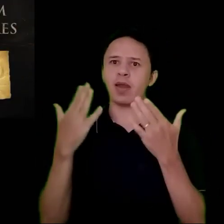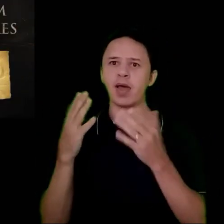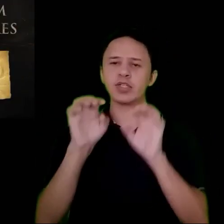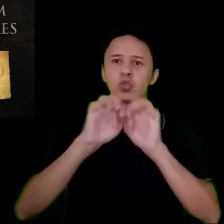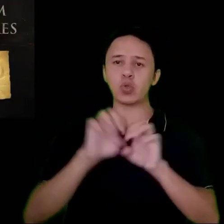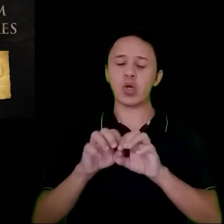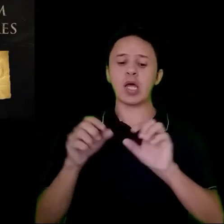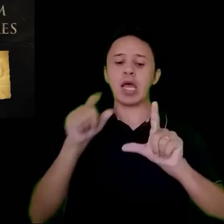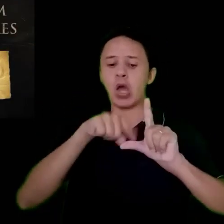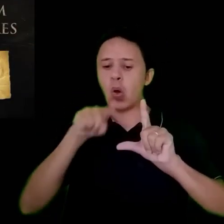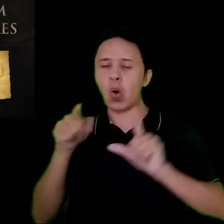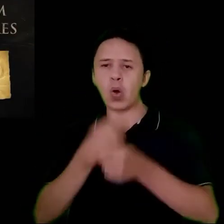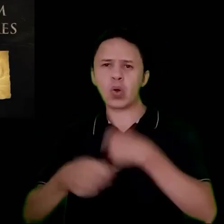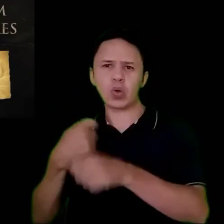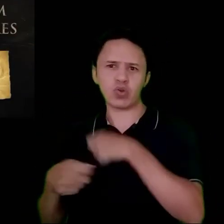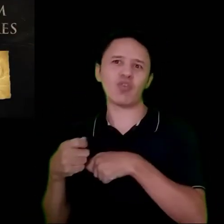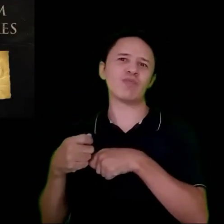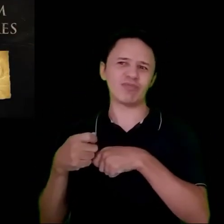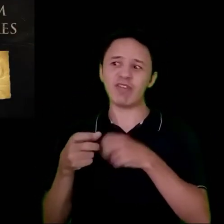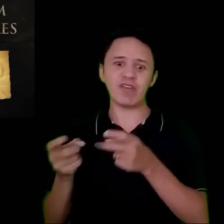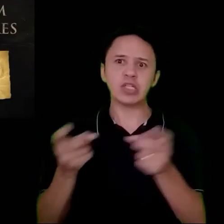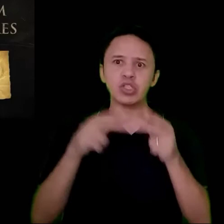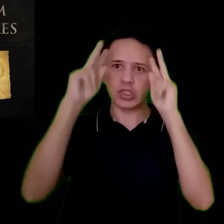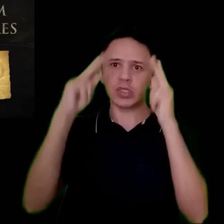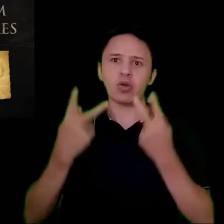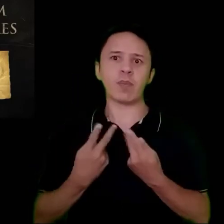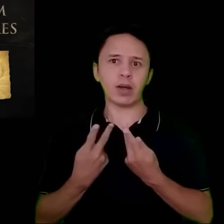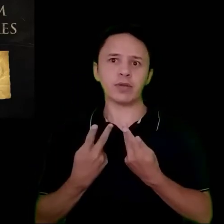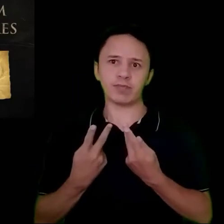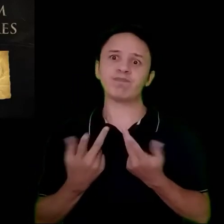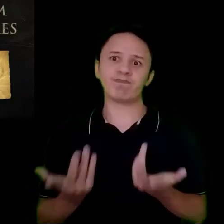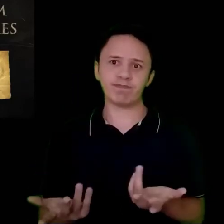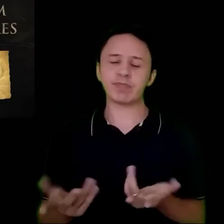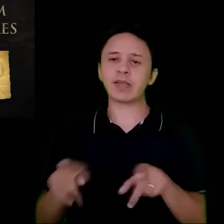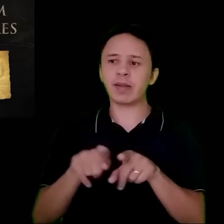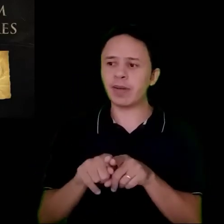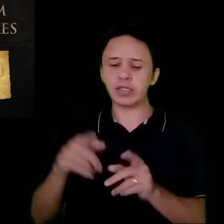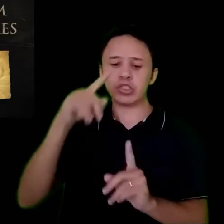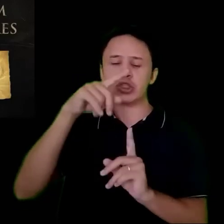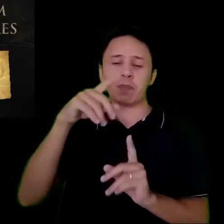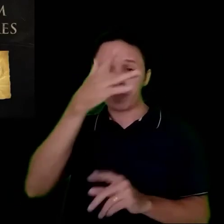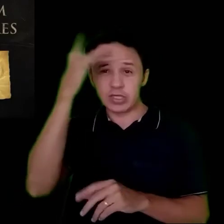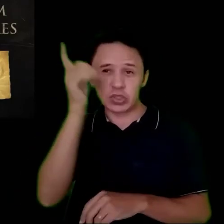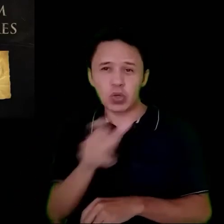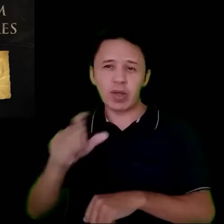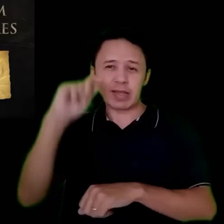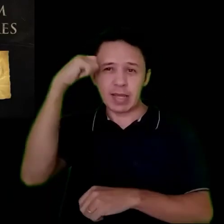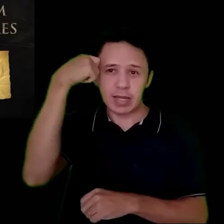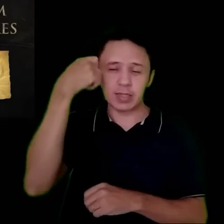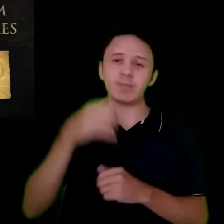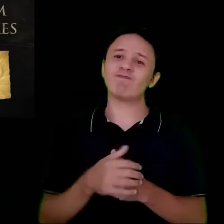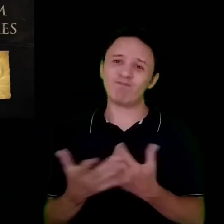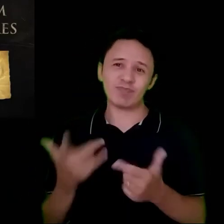estrutura econômica voltada especificamente para o comércio de seres humanos e exclusivamente um tipo específico de pessoa. E